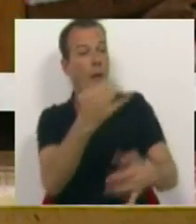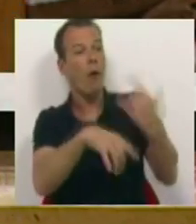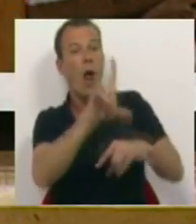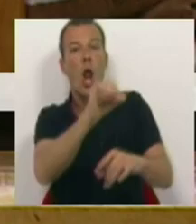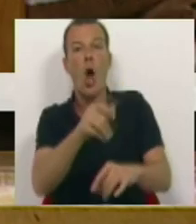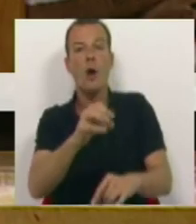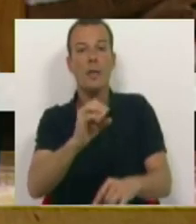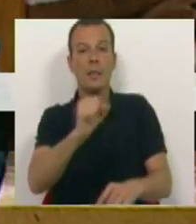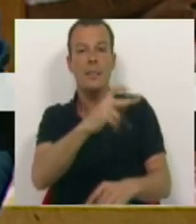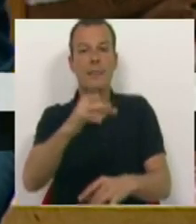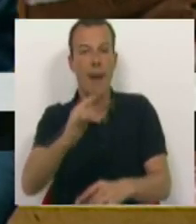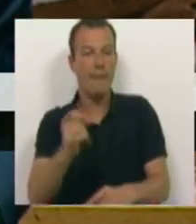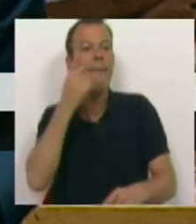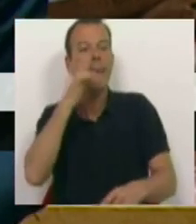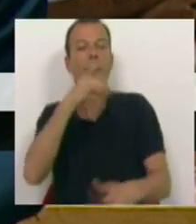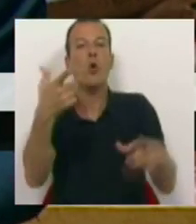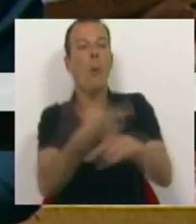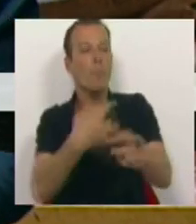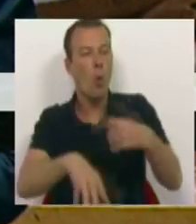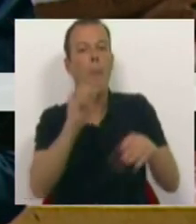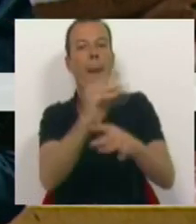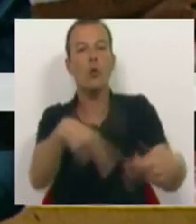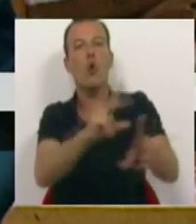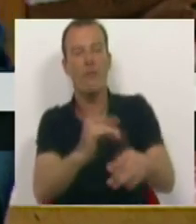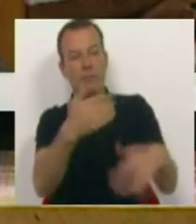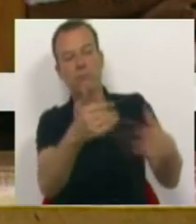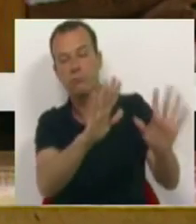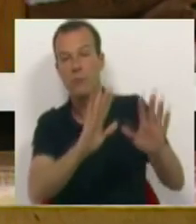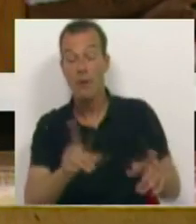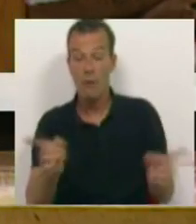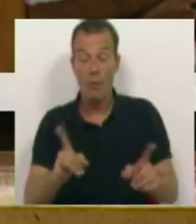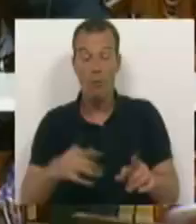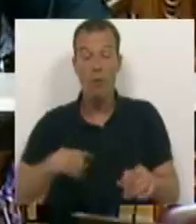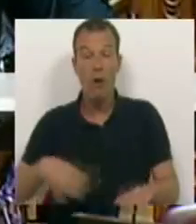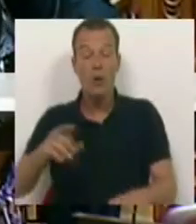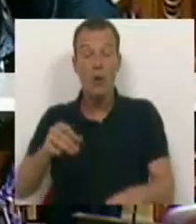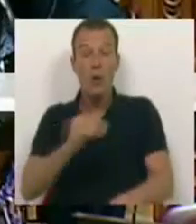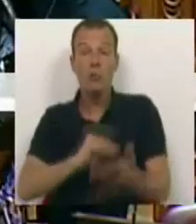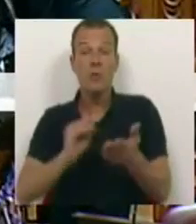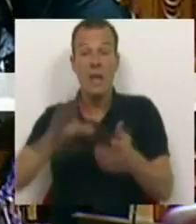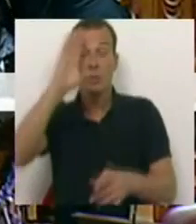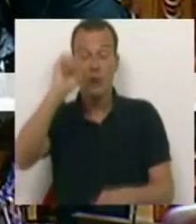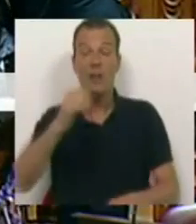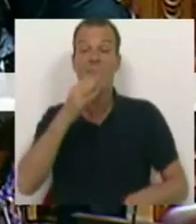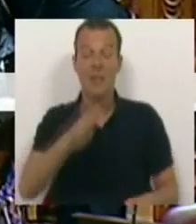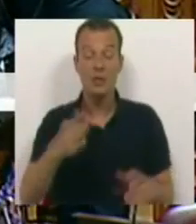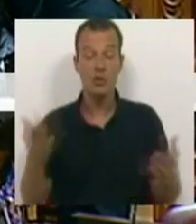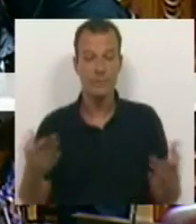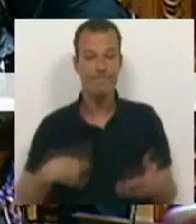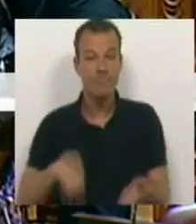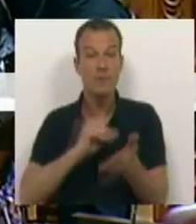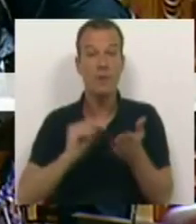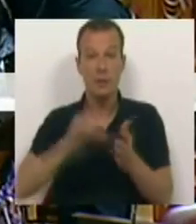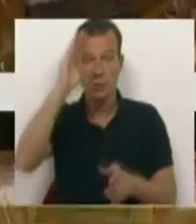tenha comprado o novo banco entretanto. Diz o secretário de Estado, Mourinho Félix, que seria